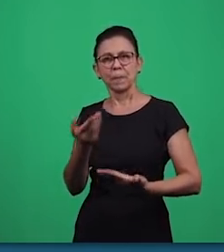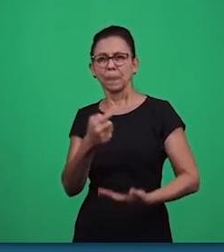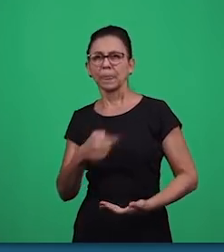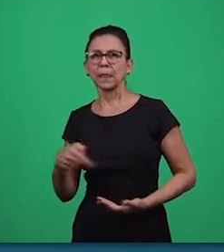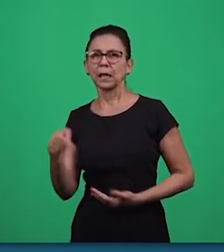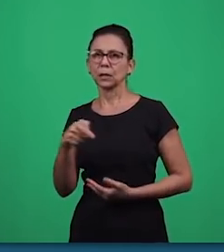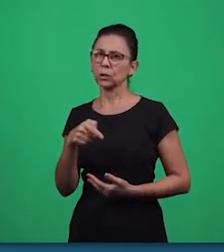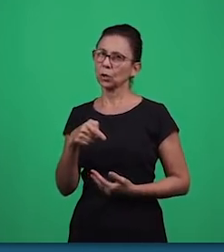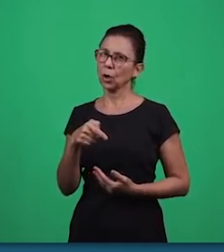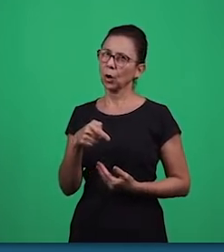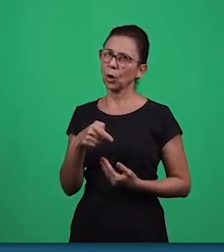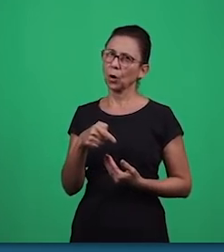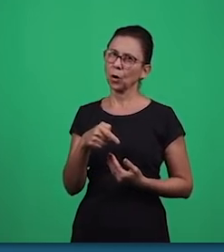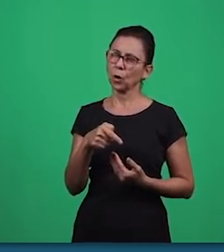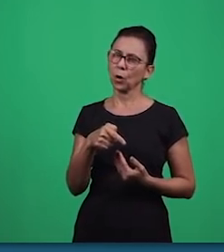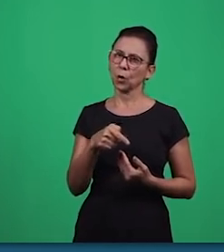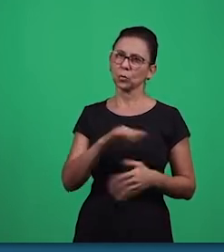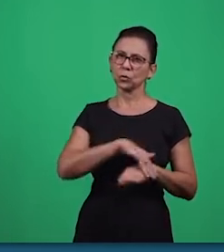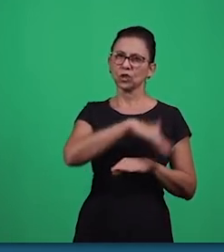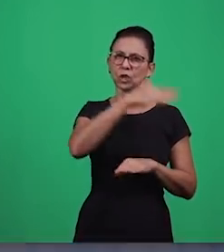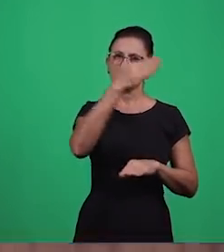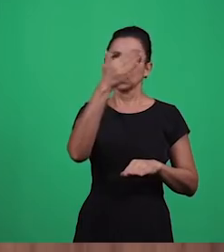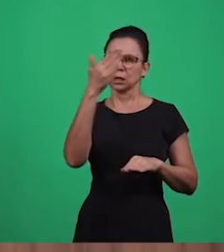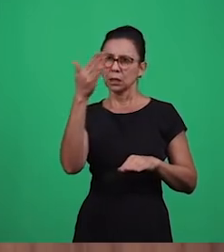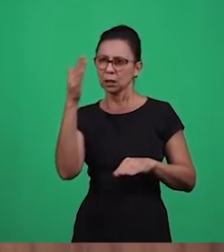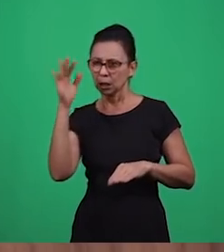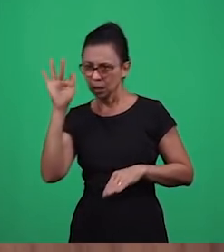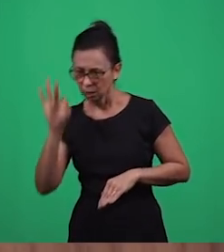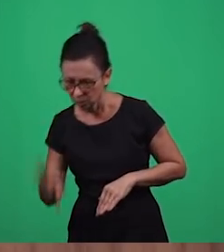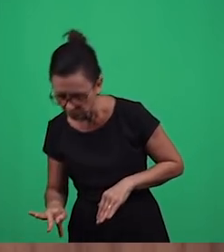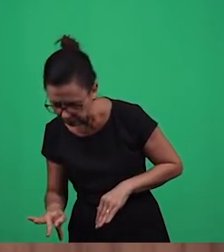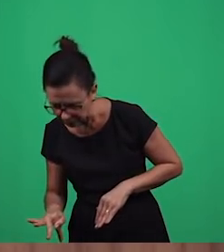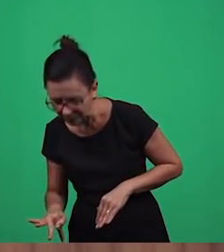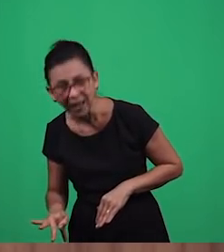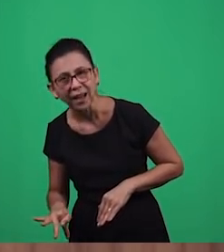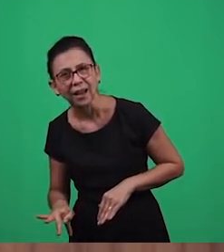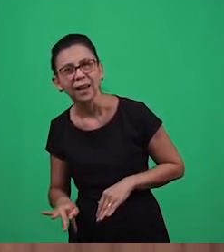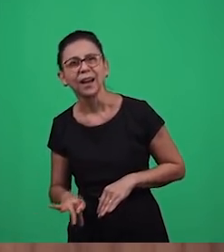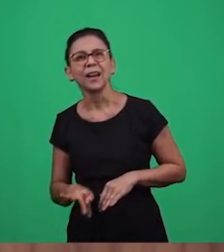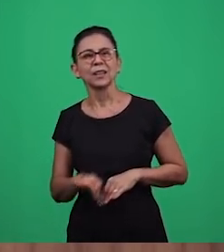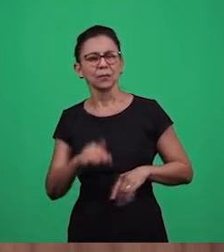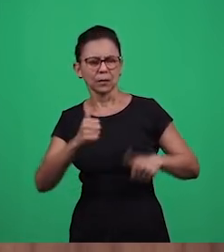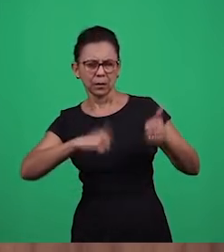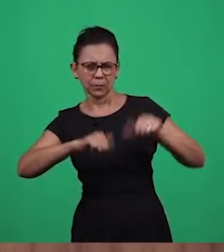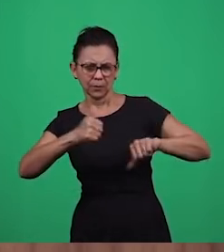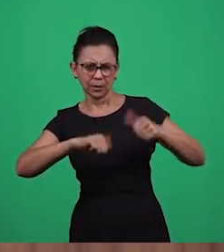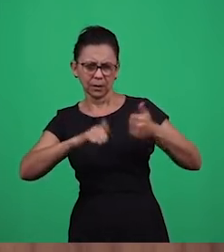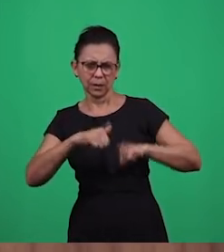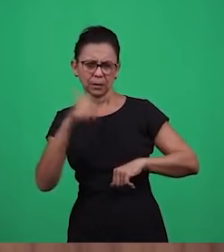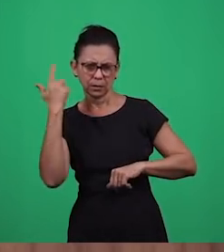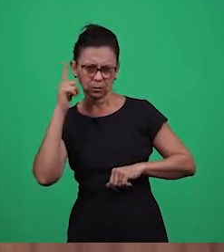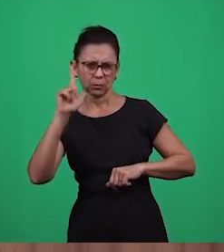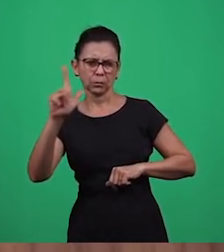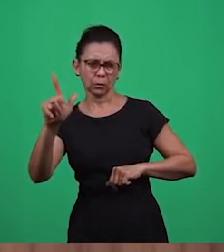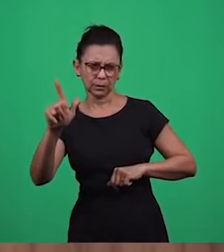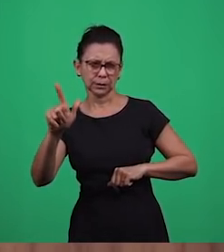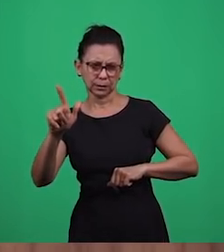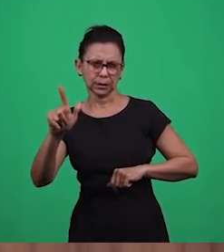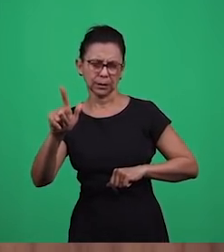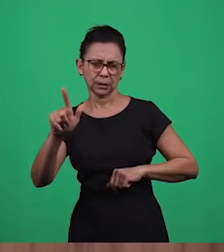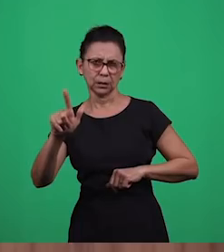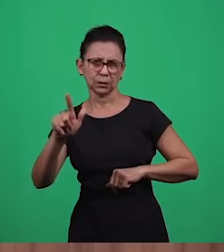devemos avaliá-la ao final de um dia. Então, as crianças conseguiram, os intermediários conseguiram desenvolver as